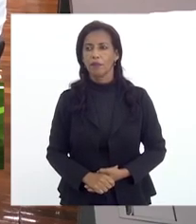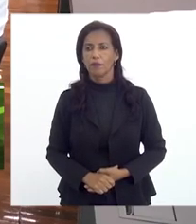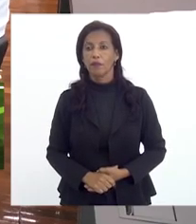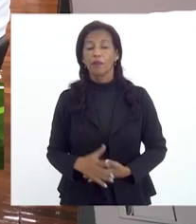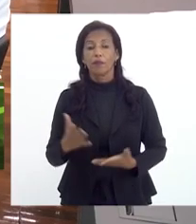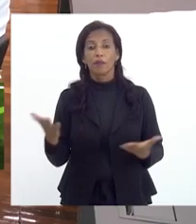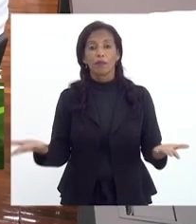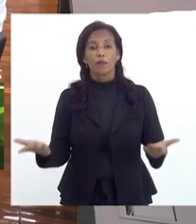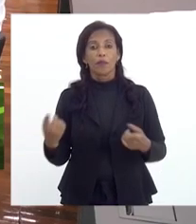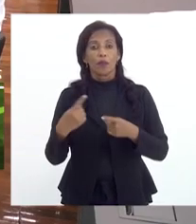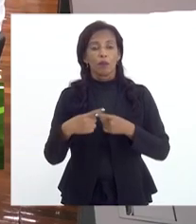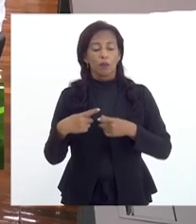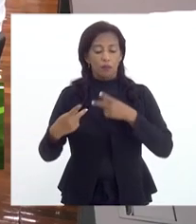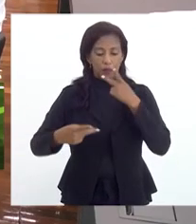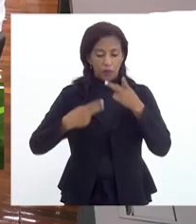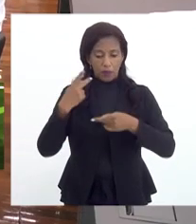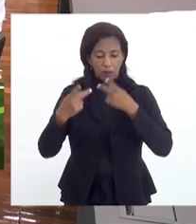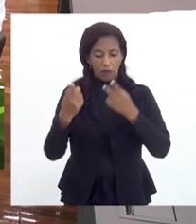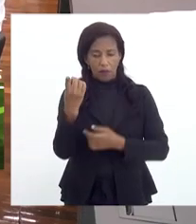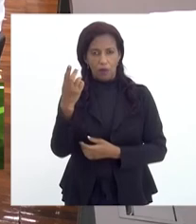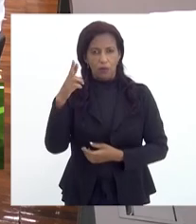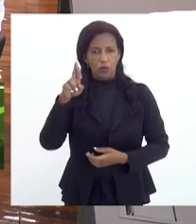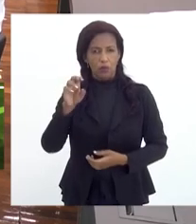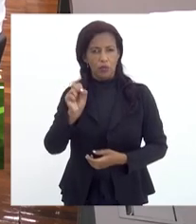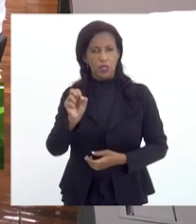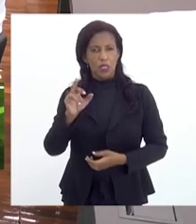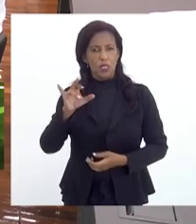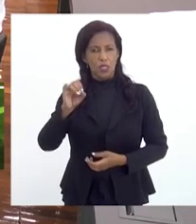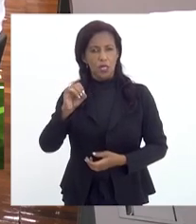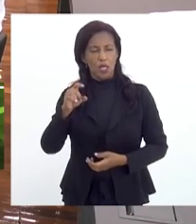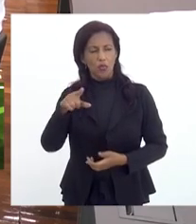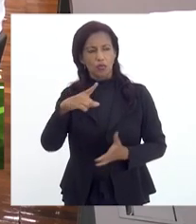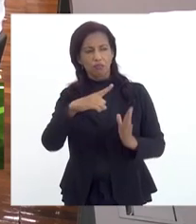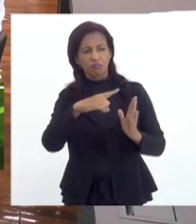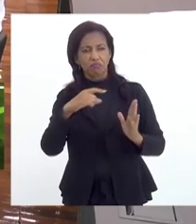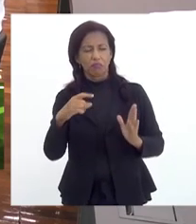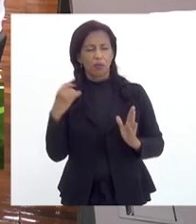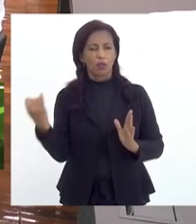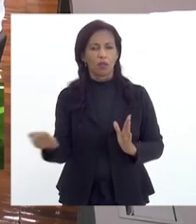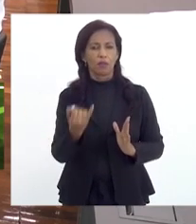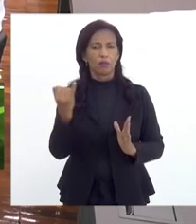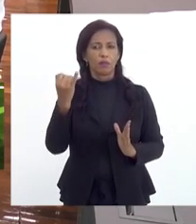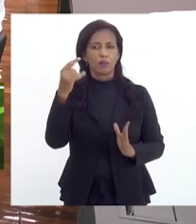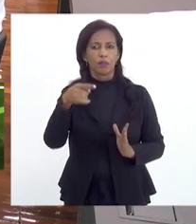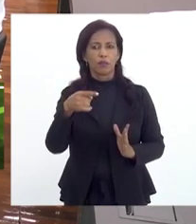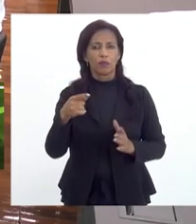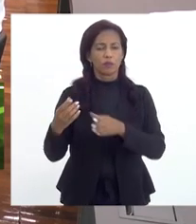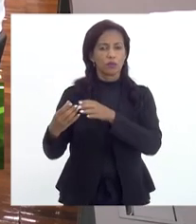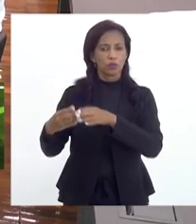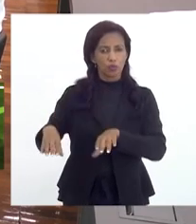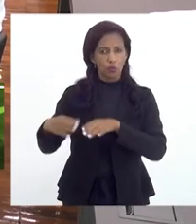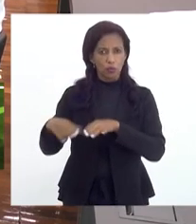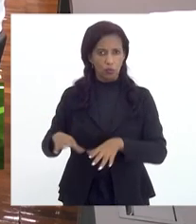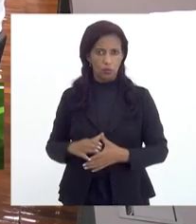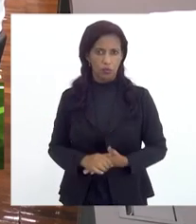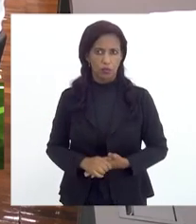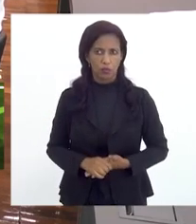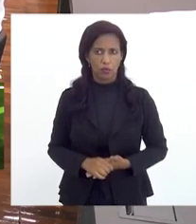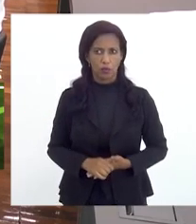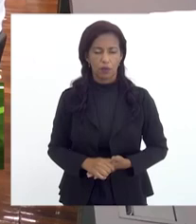É porque Na fala Do doutor Sérgio Ele ressaltou Aqui a importância Dos concursos